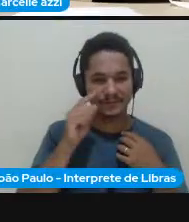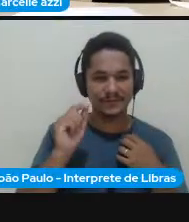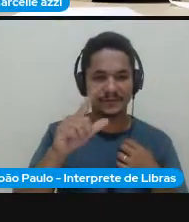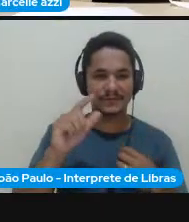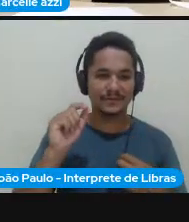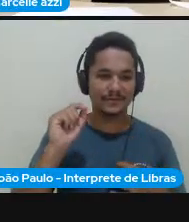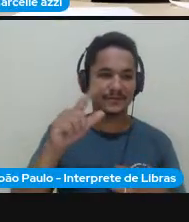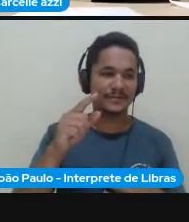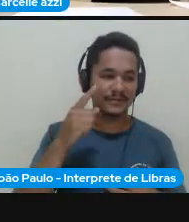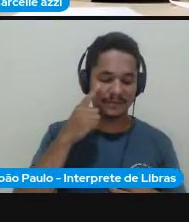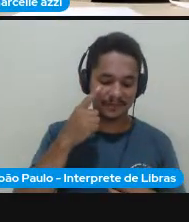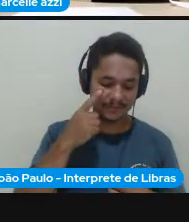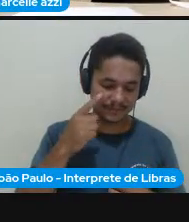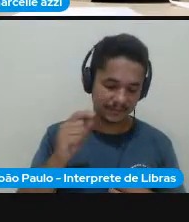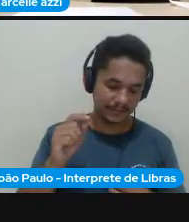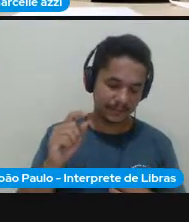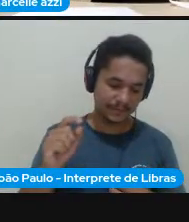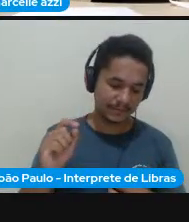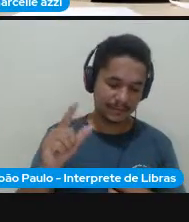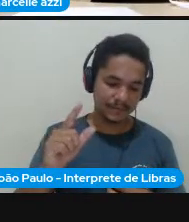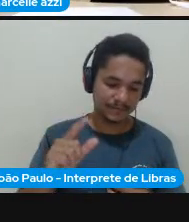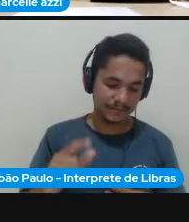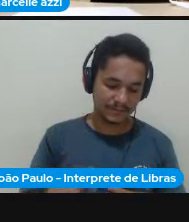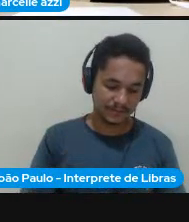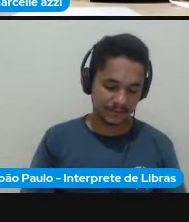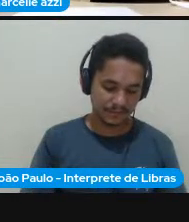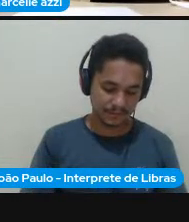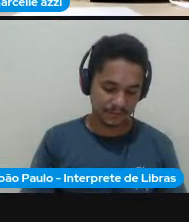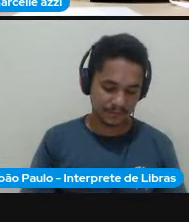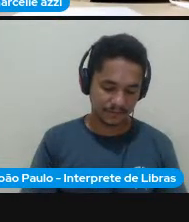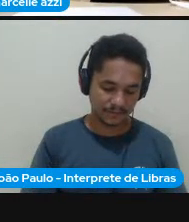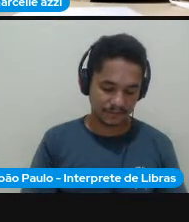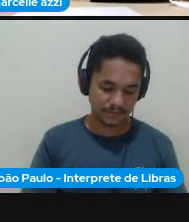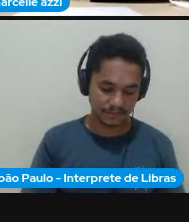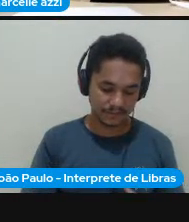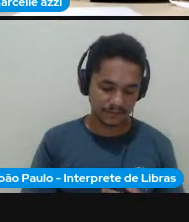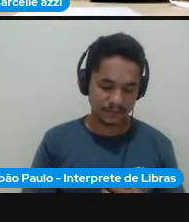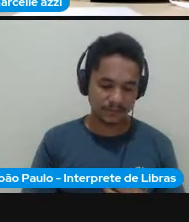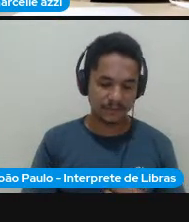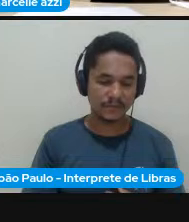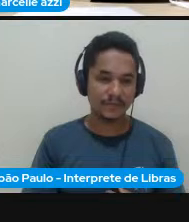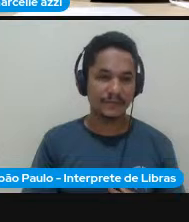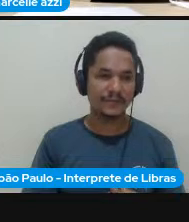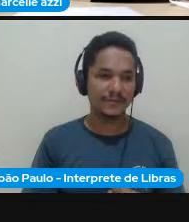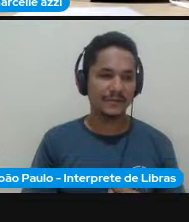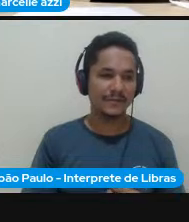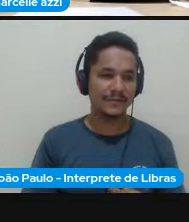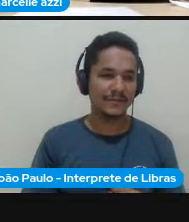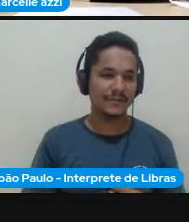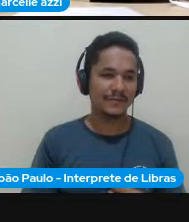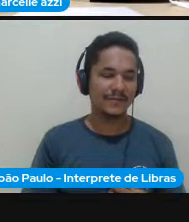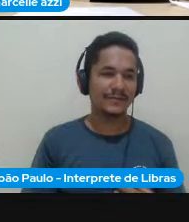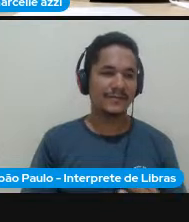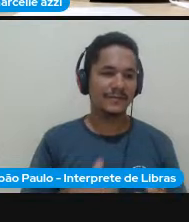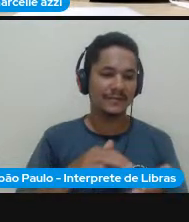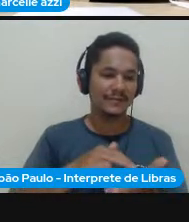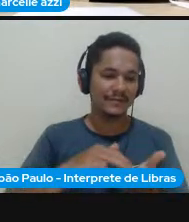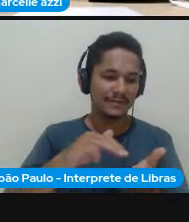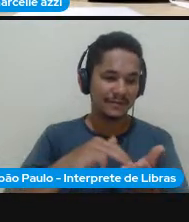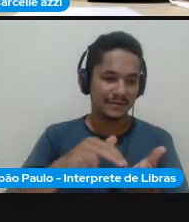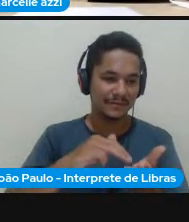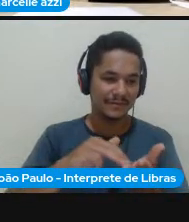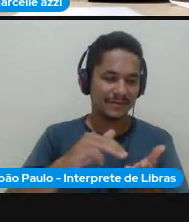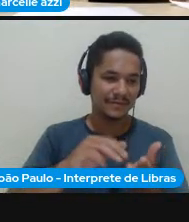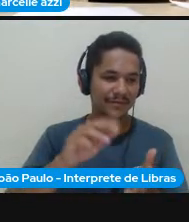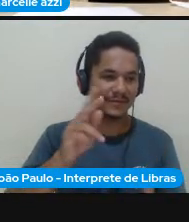vocês verem. É, algumas escolas nos mandando aí, o secretário Humberto Almeida assistindo a gente